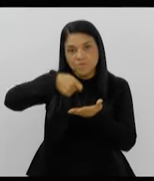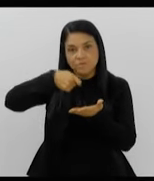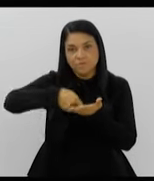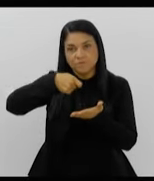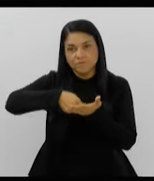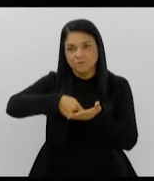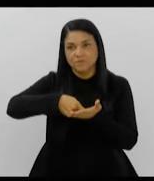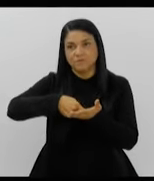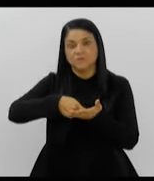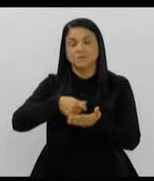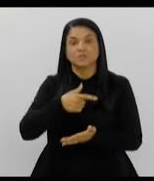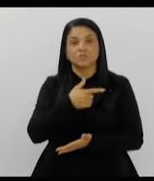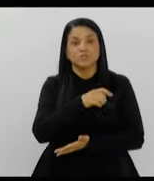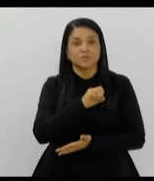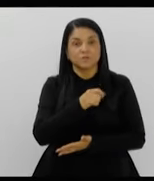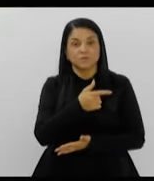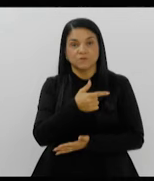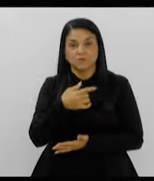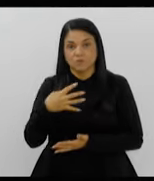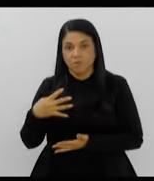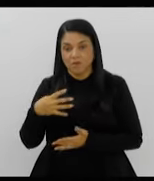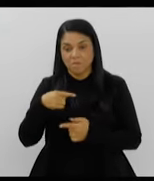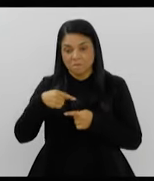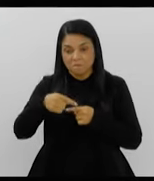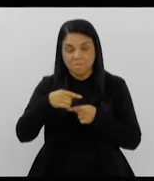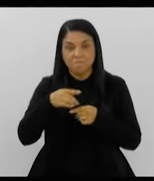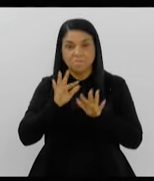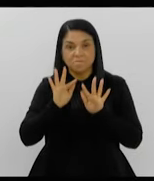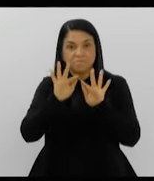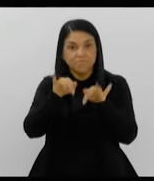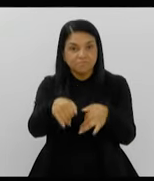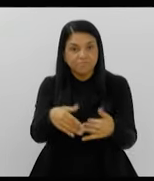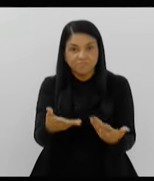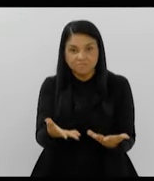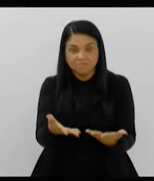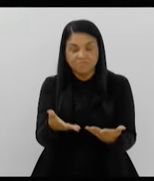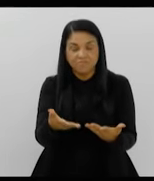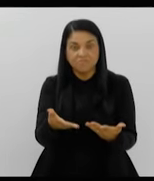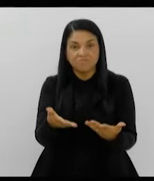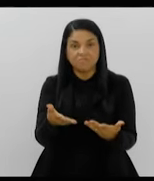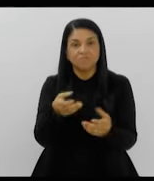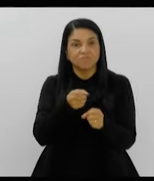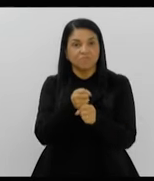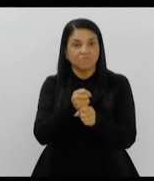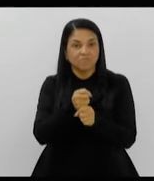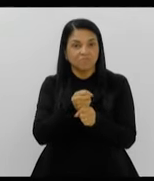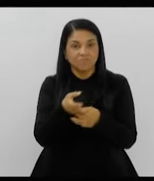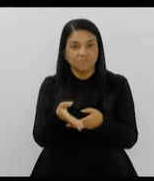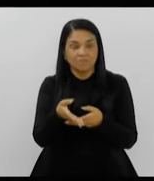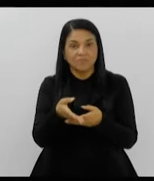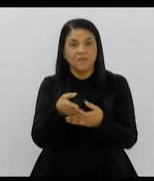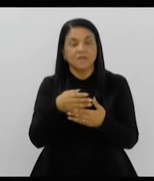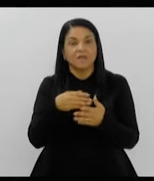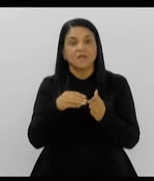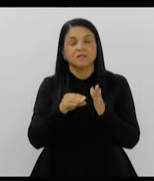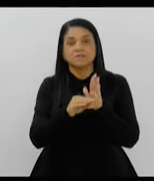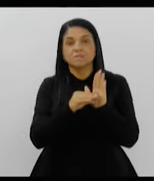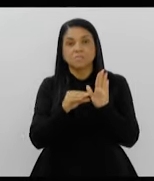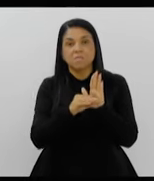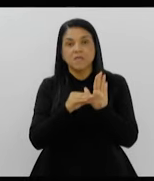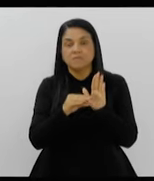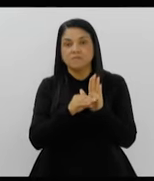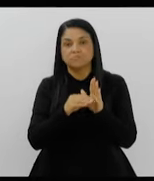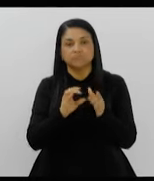de 2024, já está perto de se encerrar e nada das emendas serem